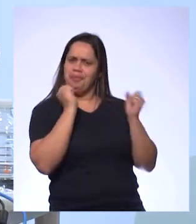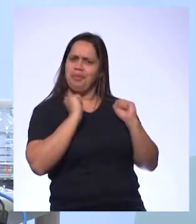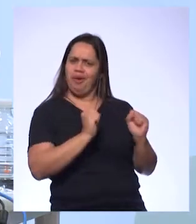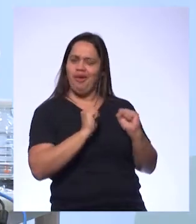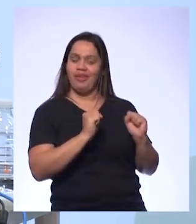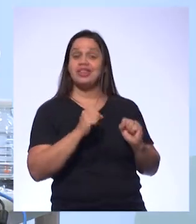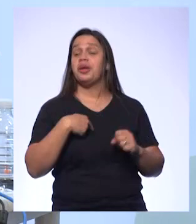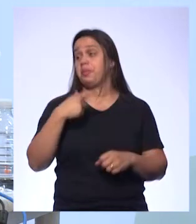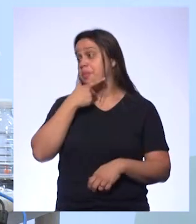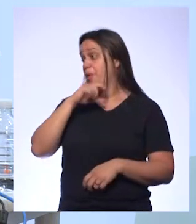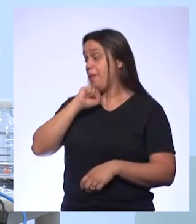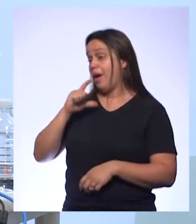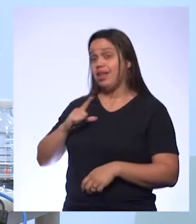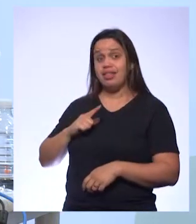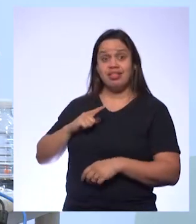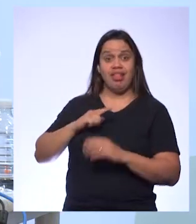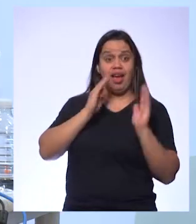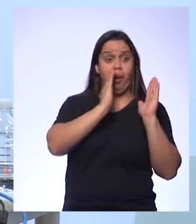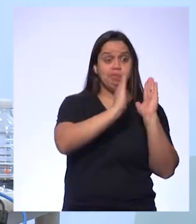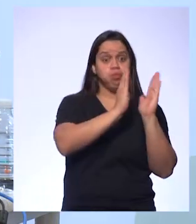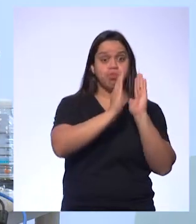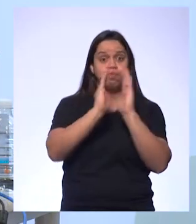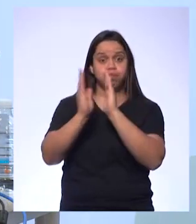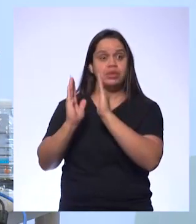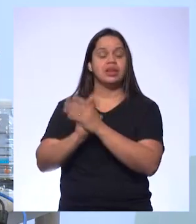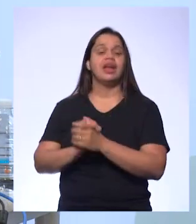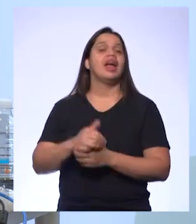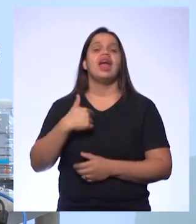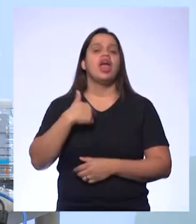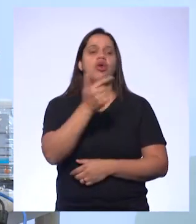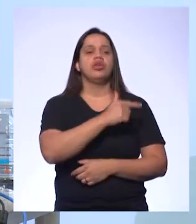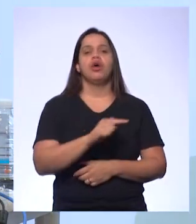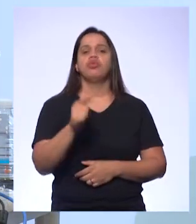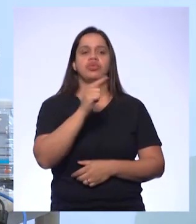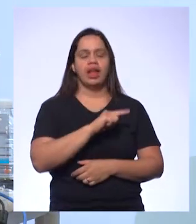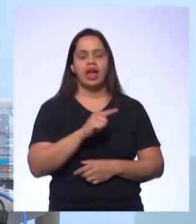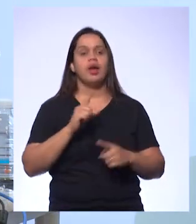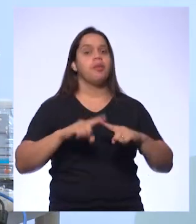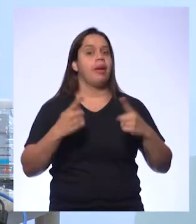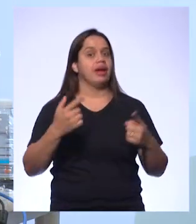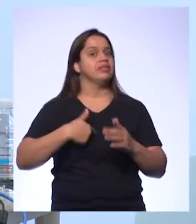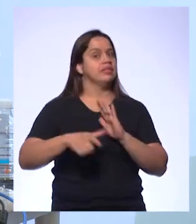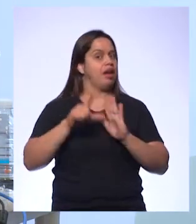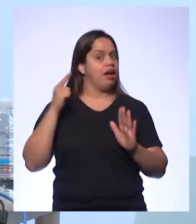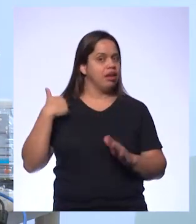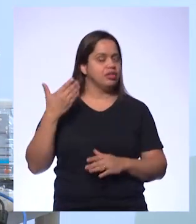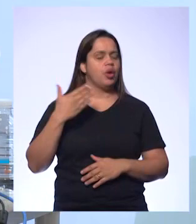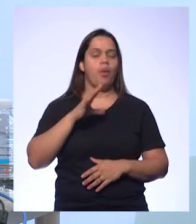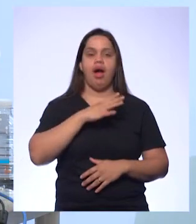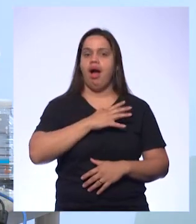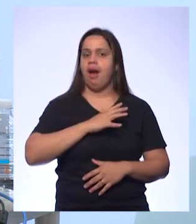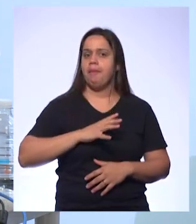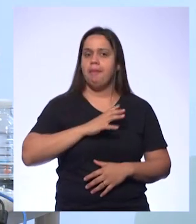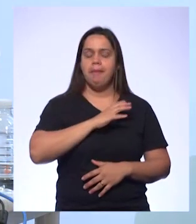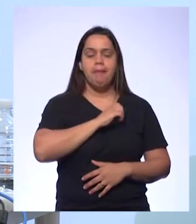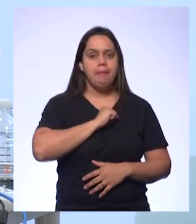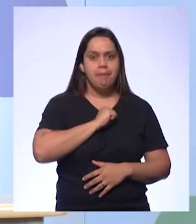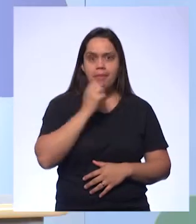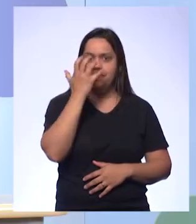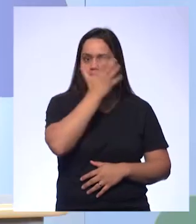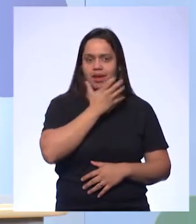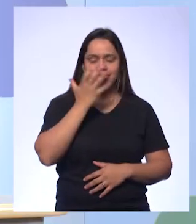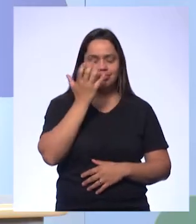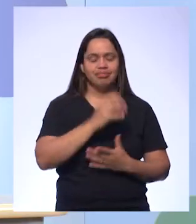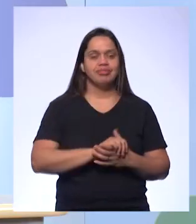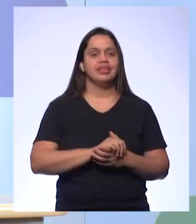É, Pro. sim, Eu também. não tenho, porque acabei mudando de casa, não comprei uma, mas era algo que eu amava, tinha paixão. E aí, vários alunos